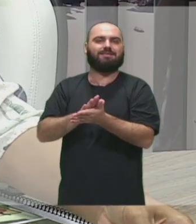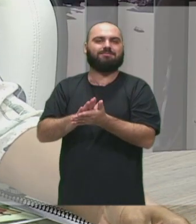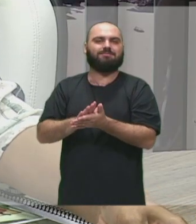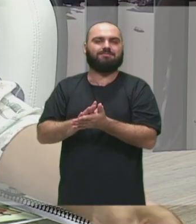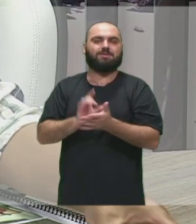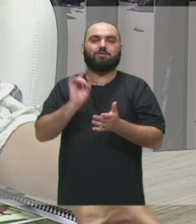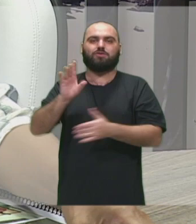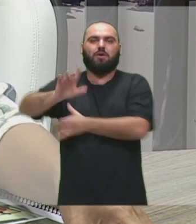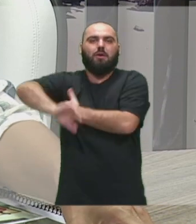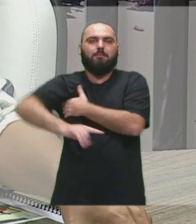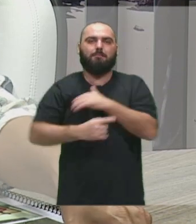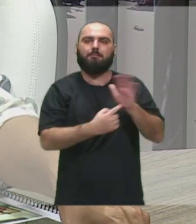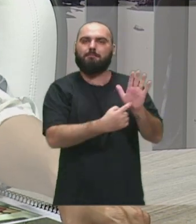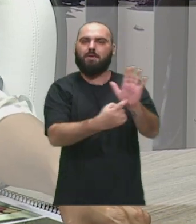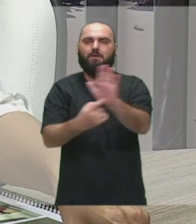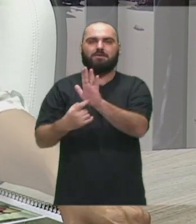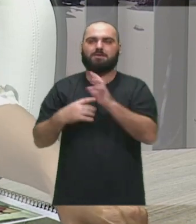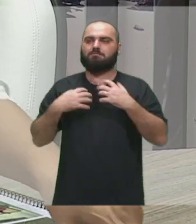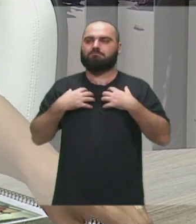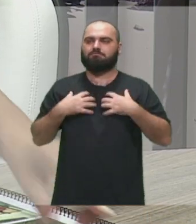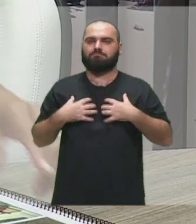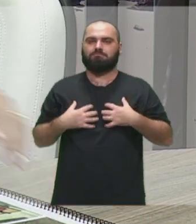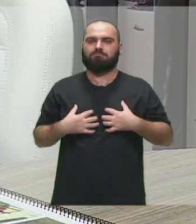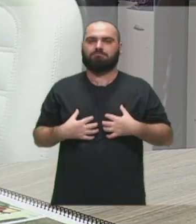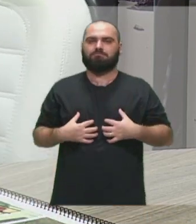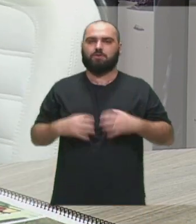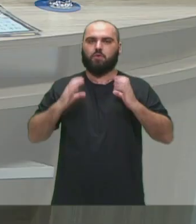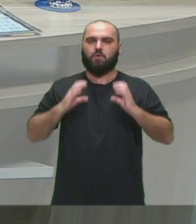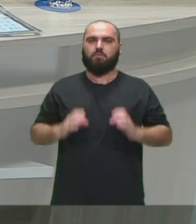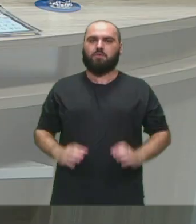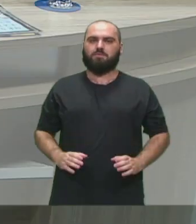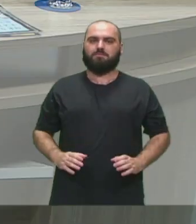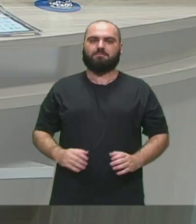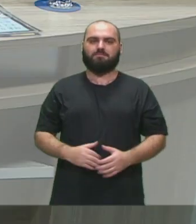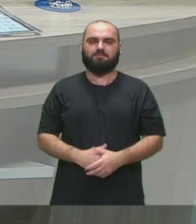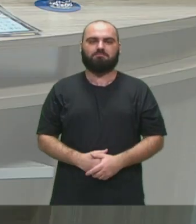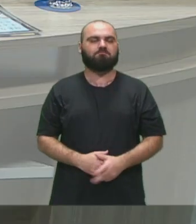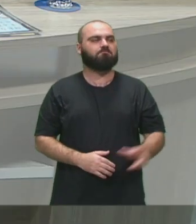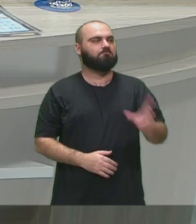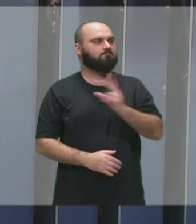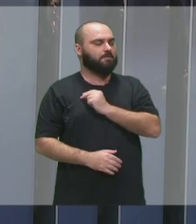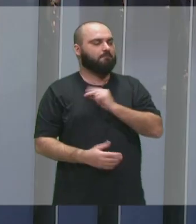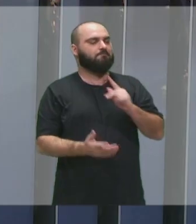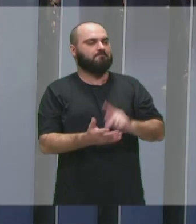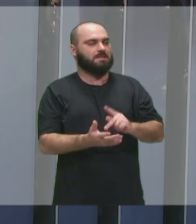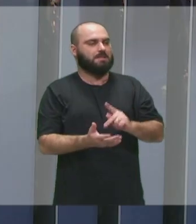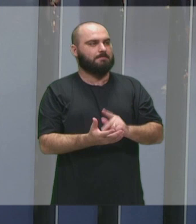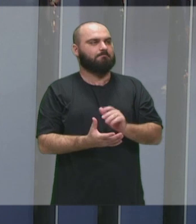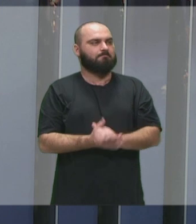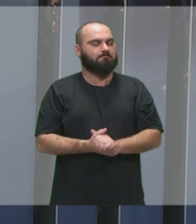fala mais do que milhões de palavras. Com certeza. E assim,